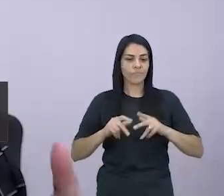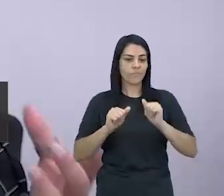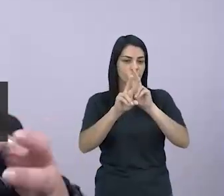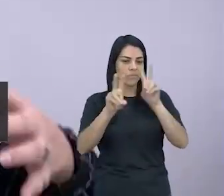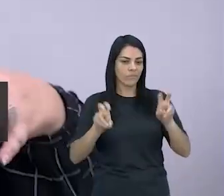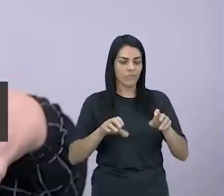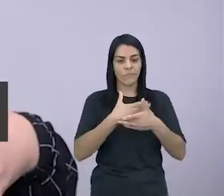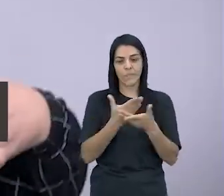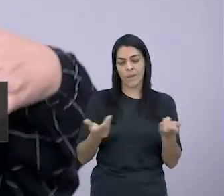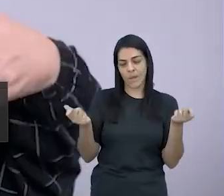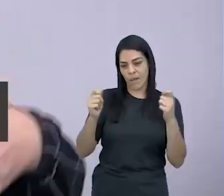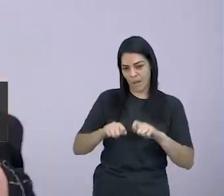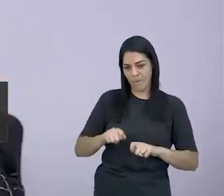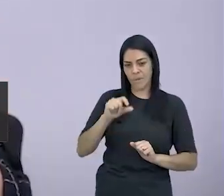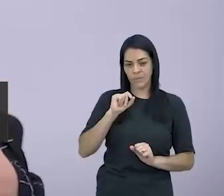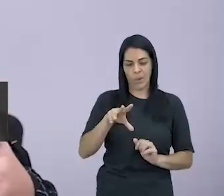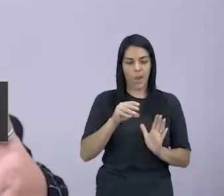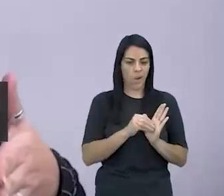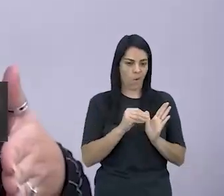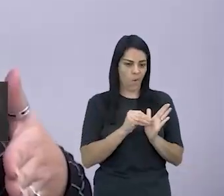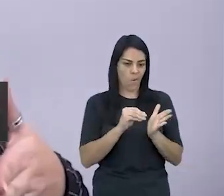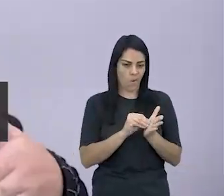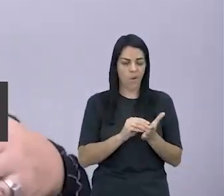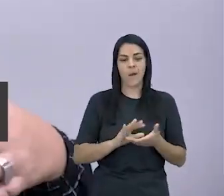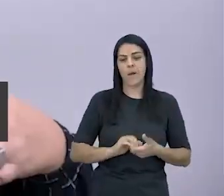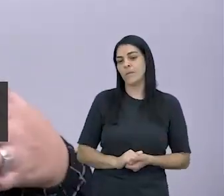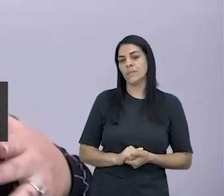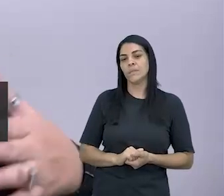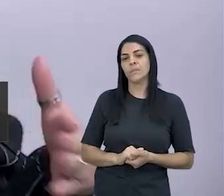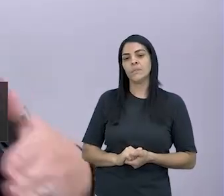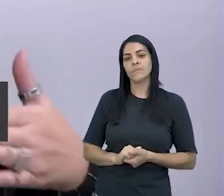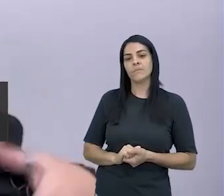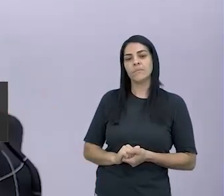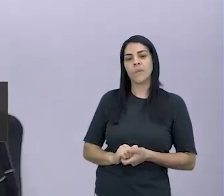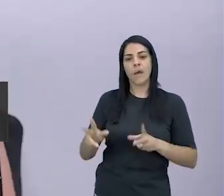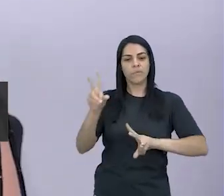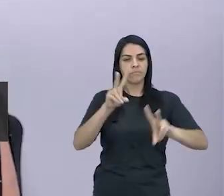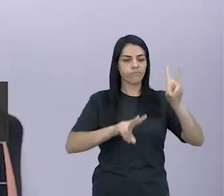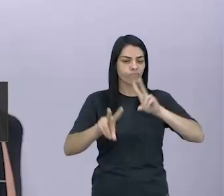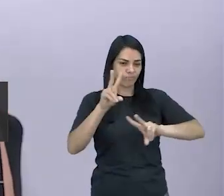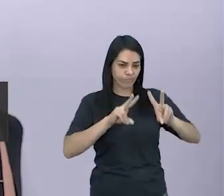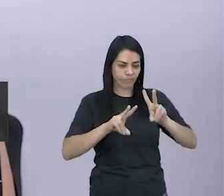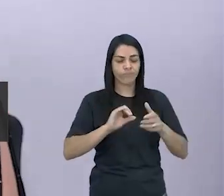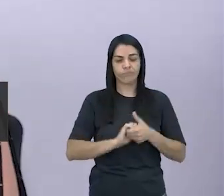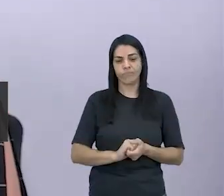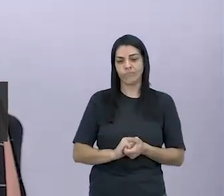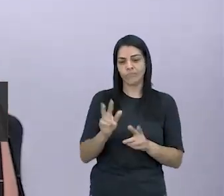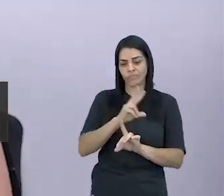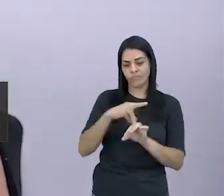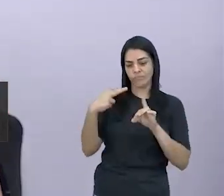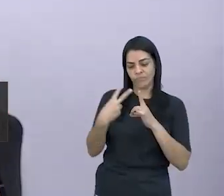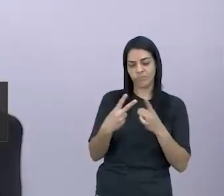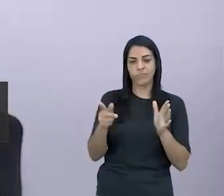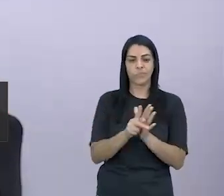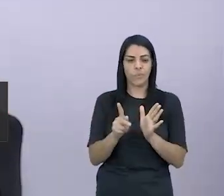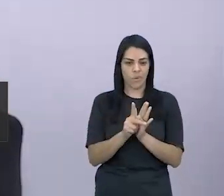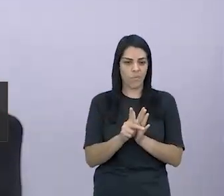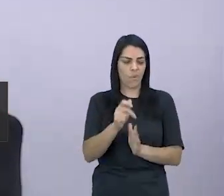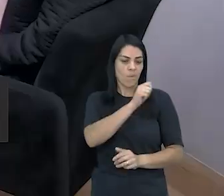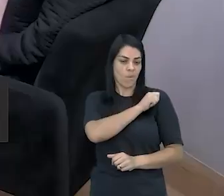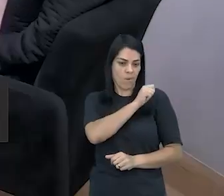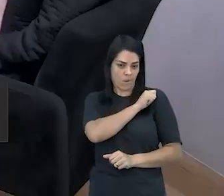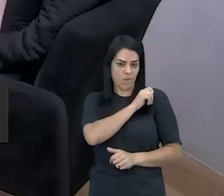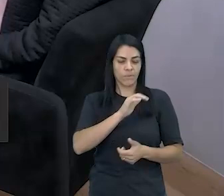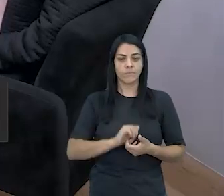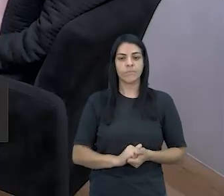assim que a gente pode estar colocando também, inserindo nessa visão para o estudante da educação financeira, né? E uma coisa que o